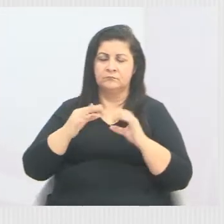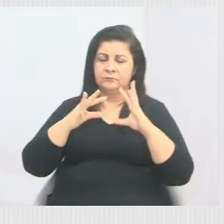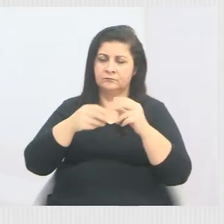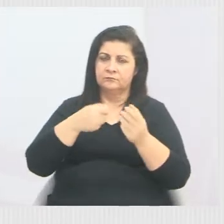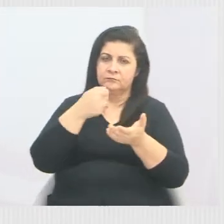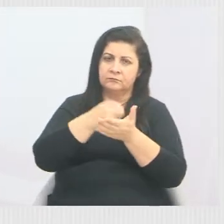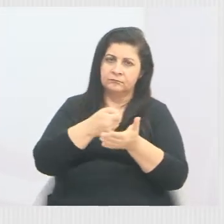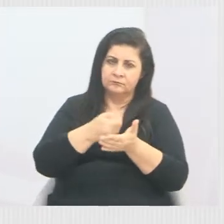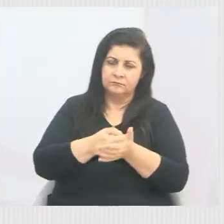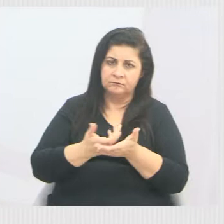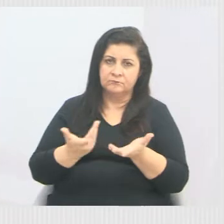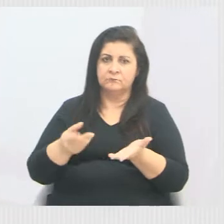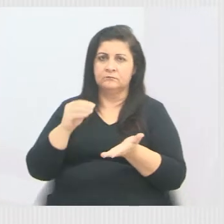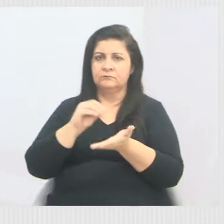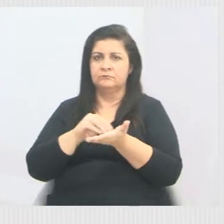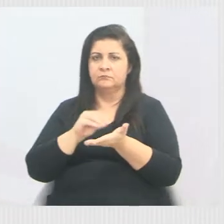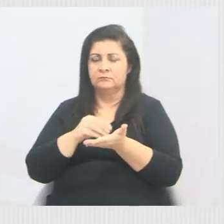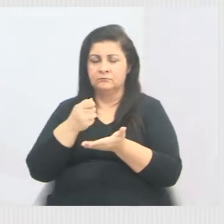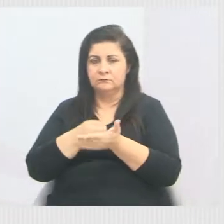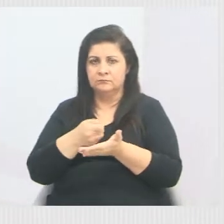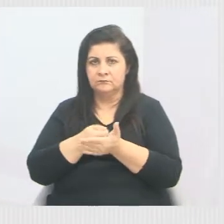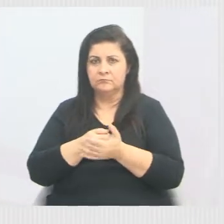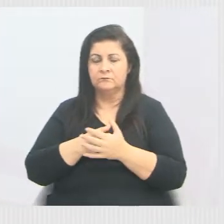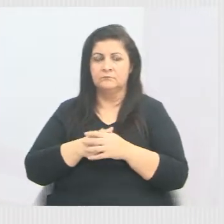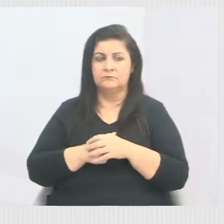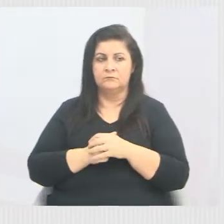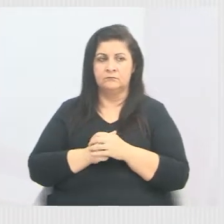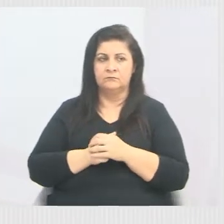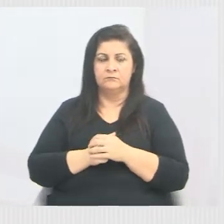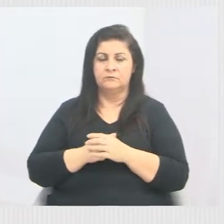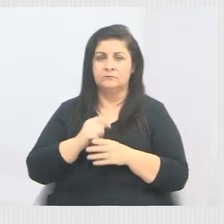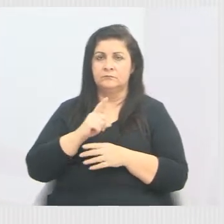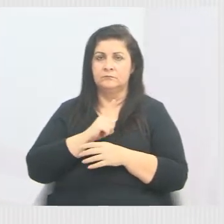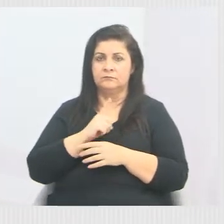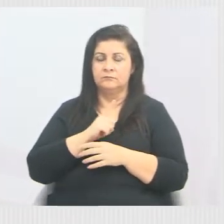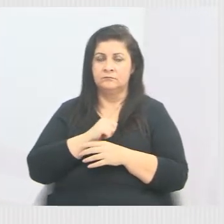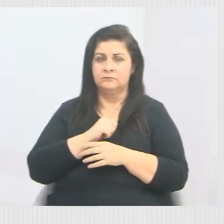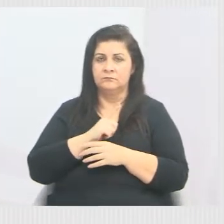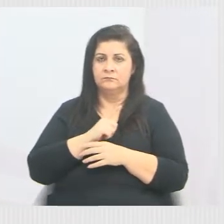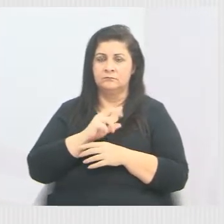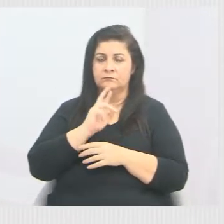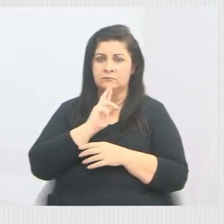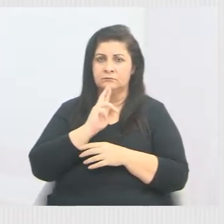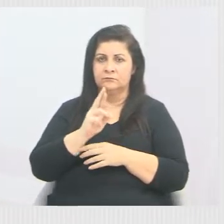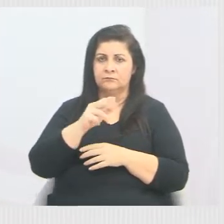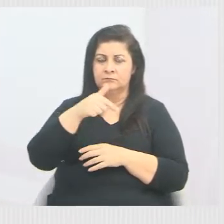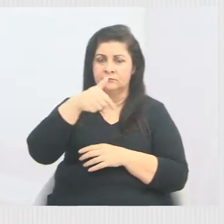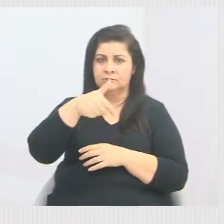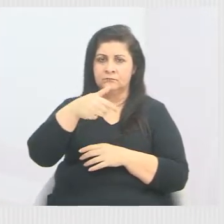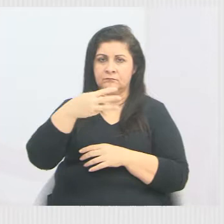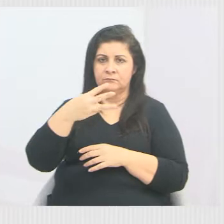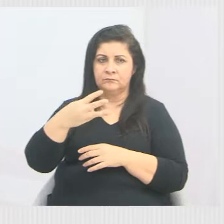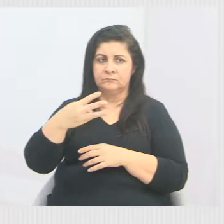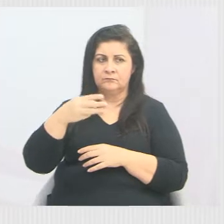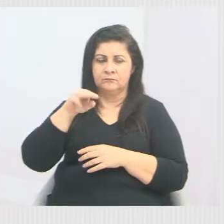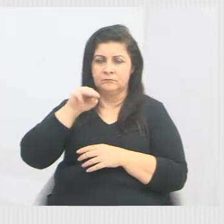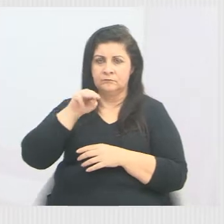pagas, resto a pagar processado, resto a pagar não processado, temos um resultado primário de 73